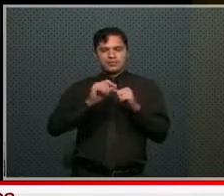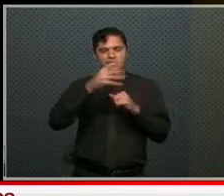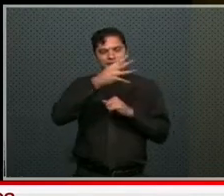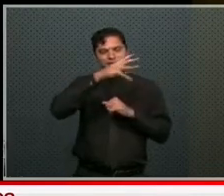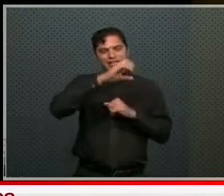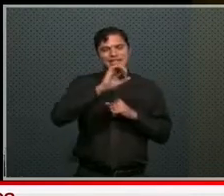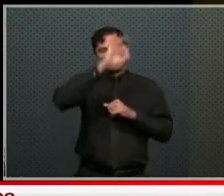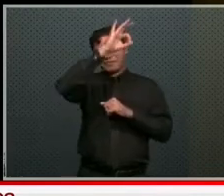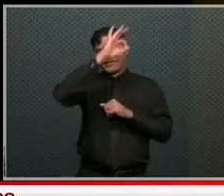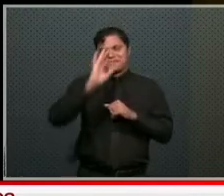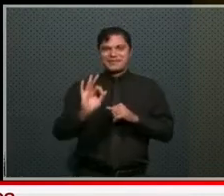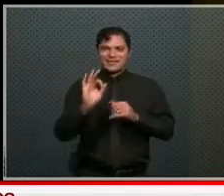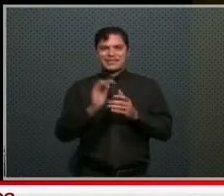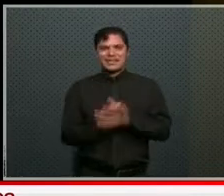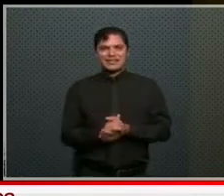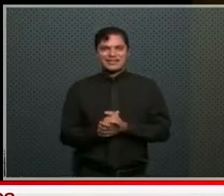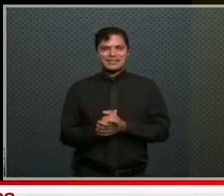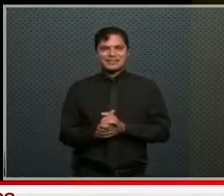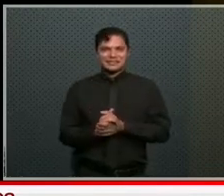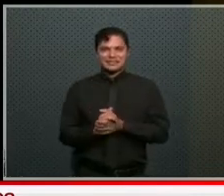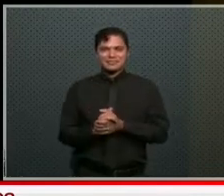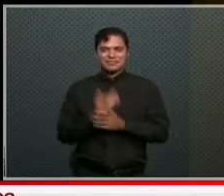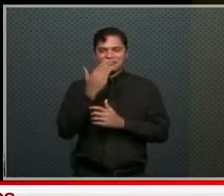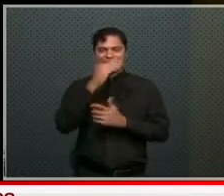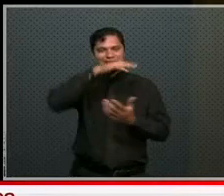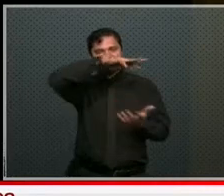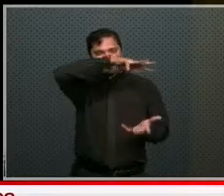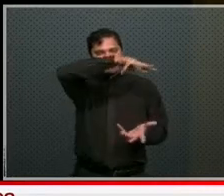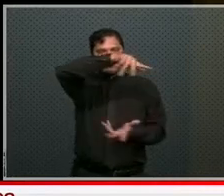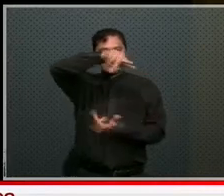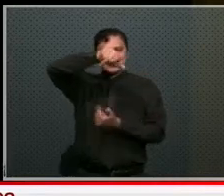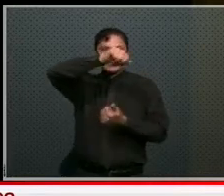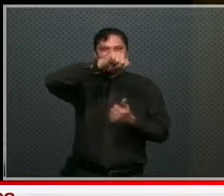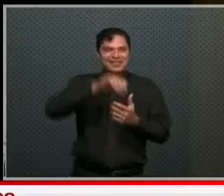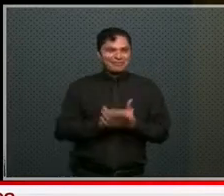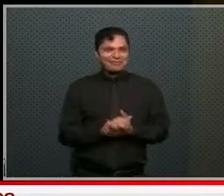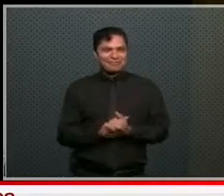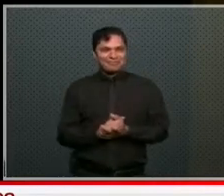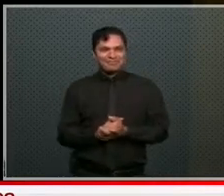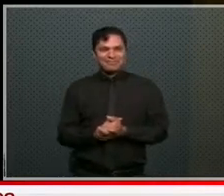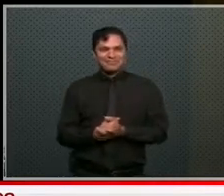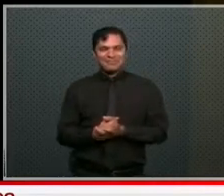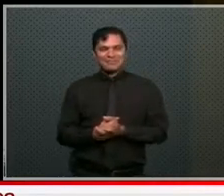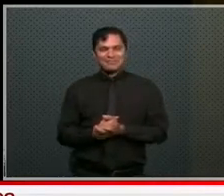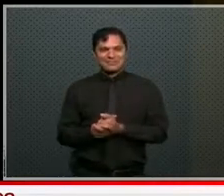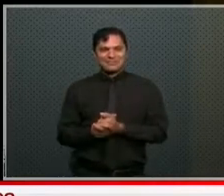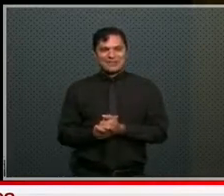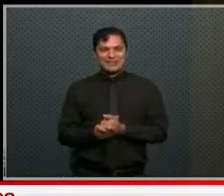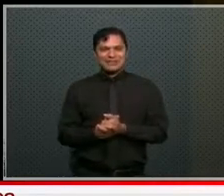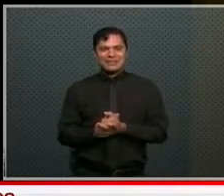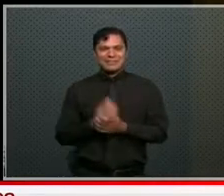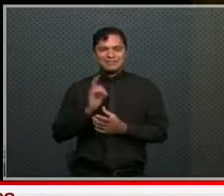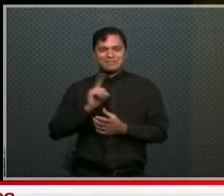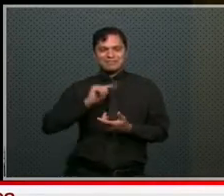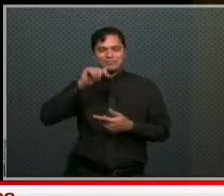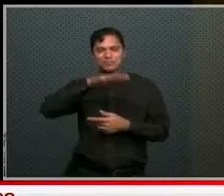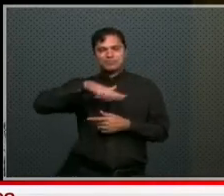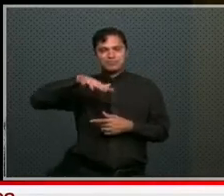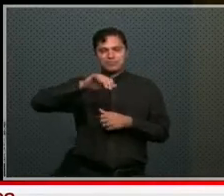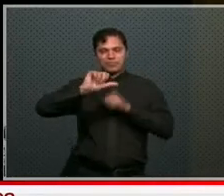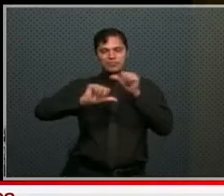do alimento do mundo do alimento do mundo E olhe que o conhecimento que tá tendo das grandes nações